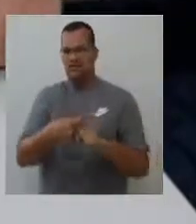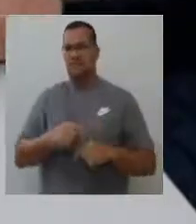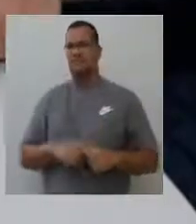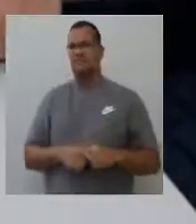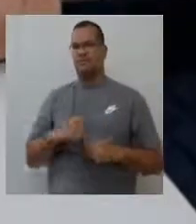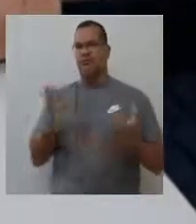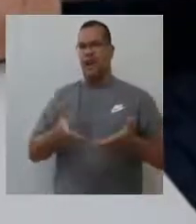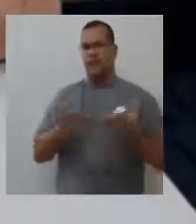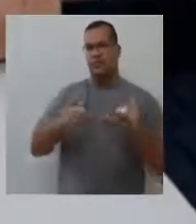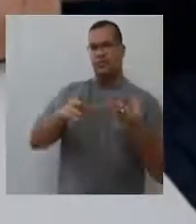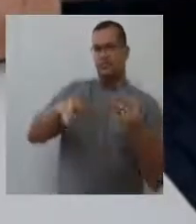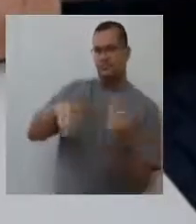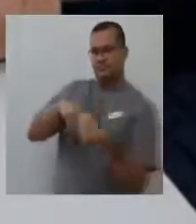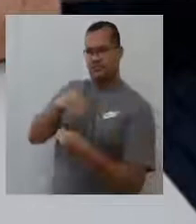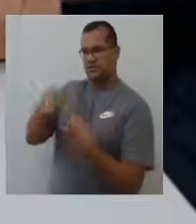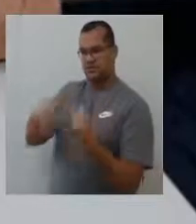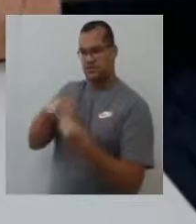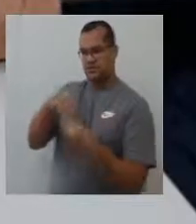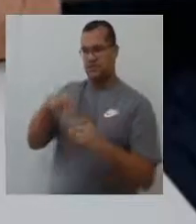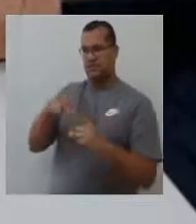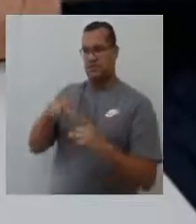uma diluição.